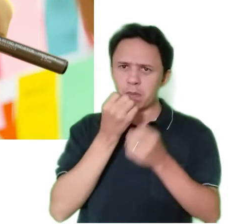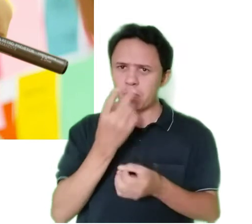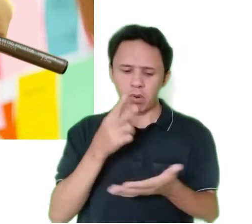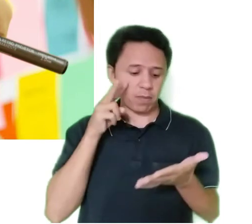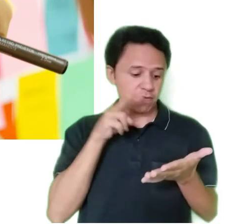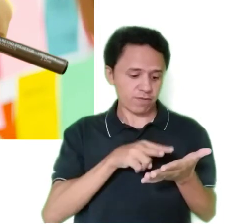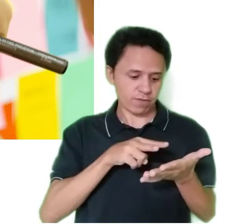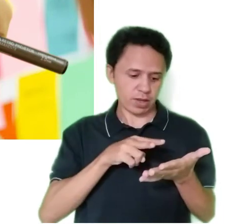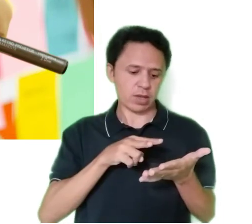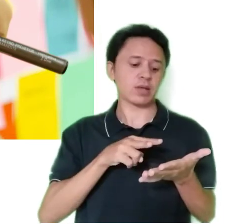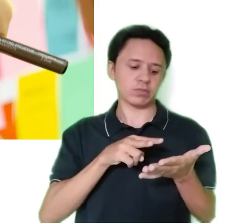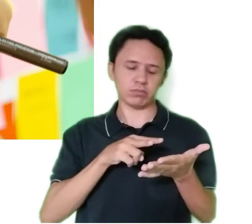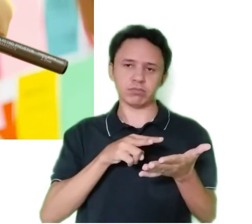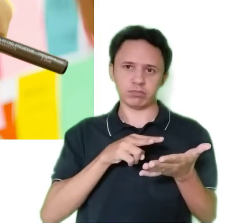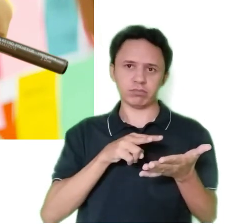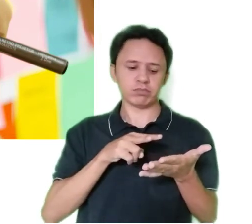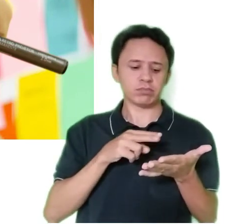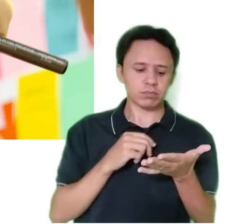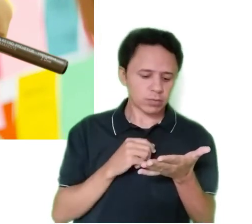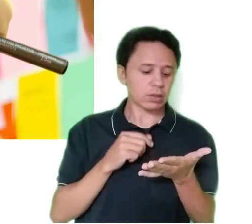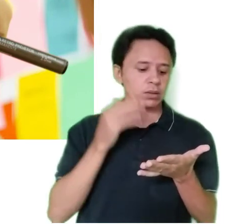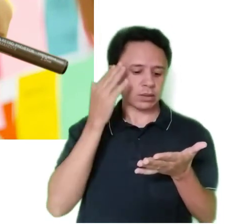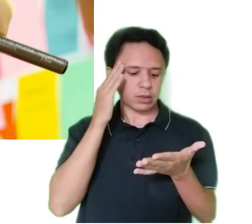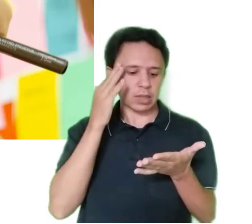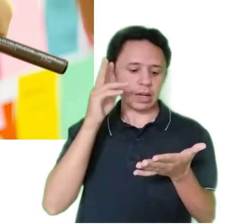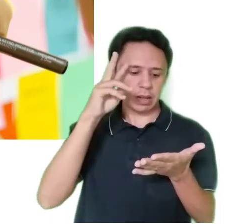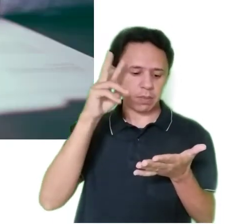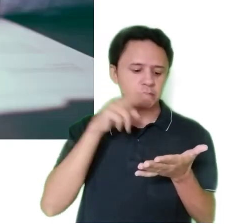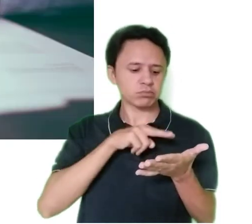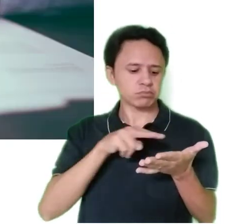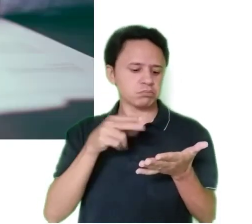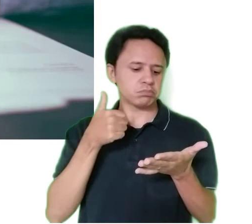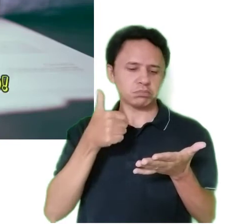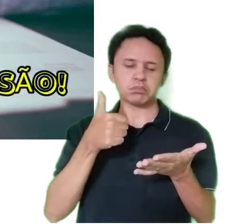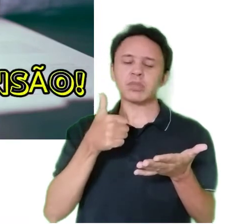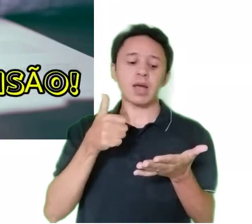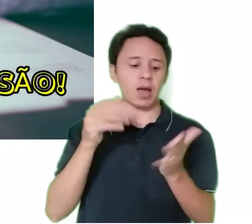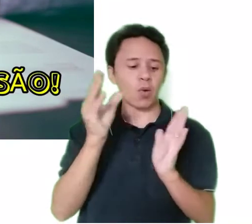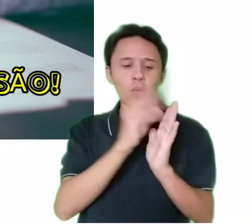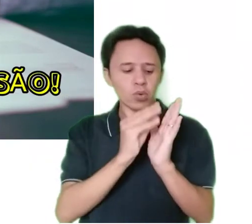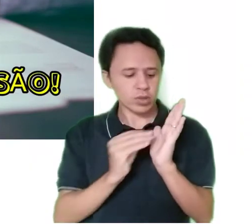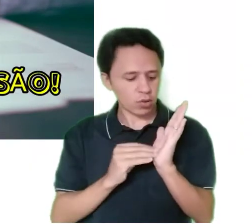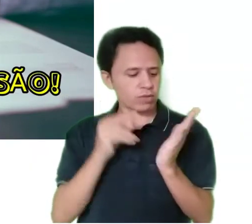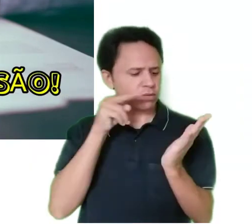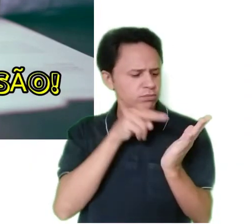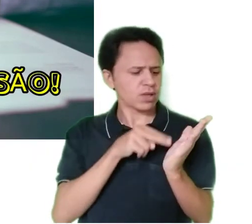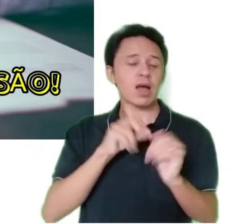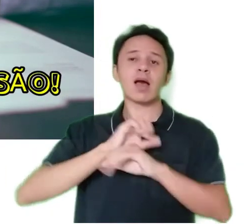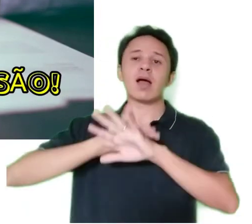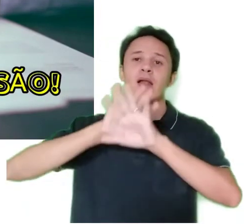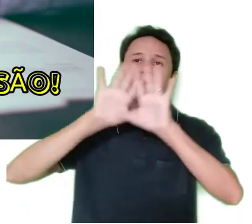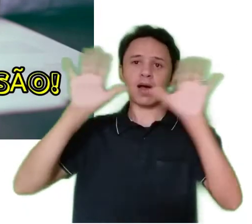para rever depois. Deixar o conteúdo mais claro, facilitando a